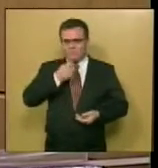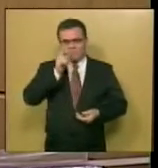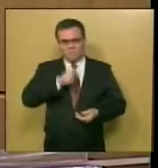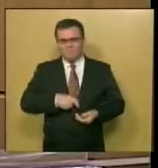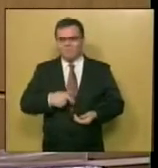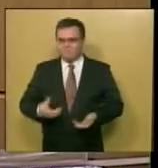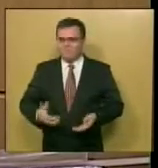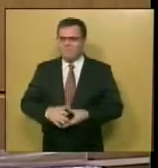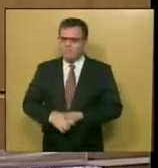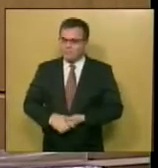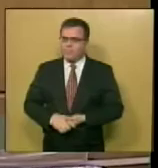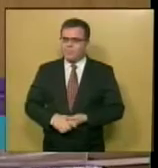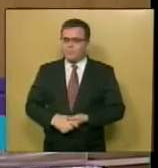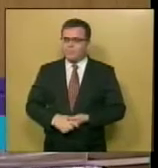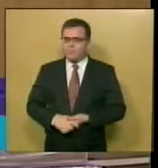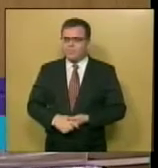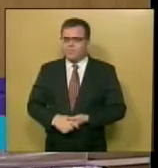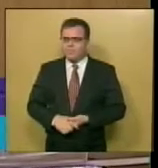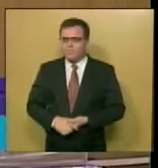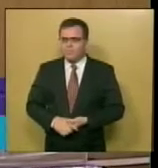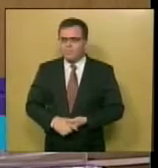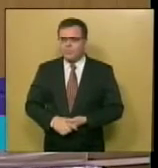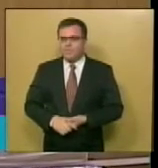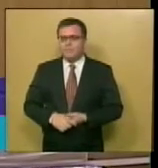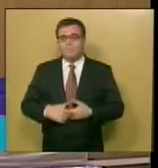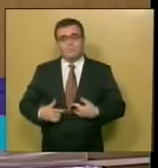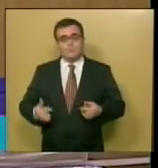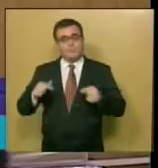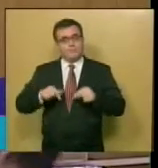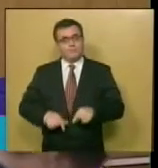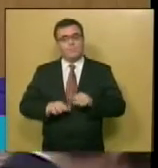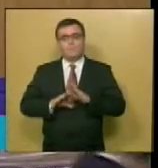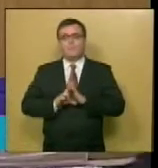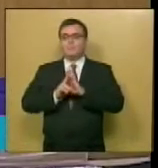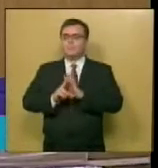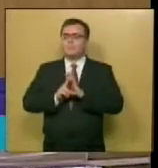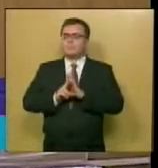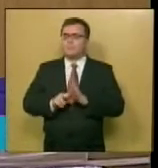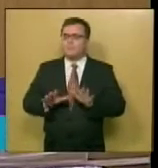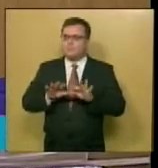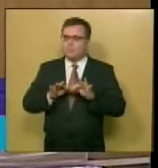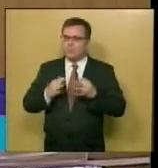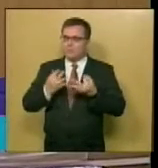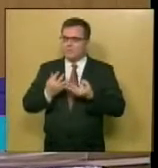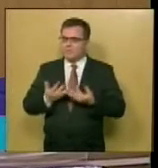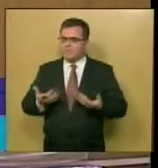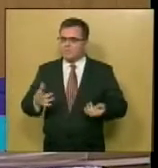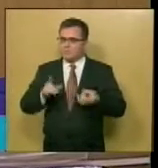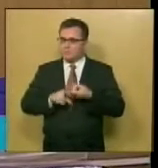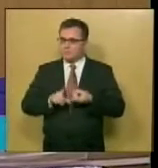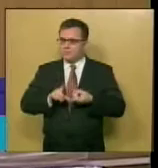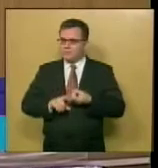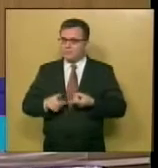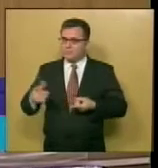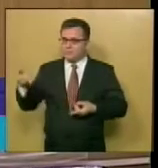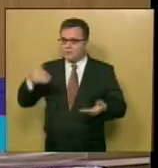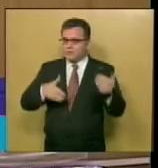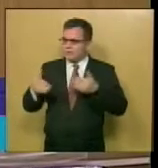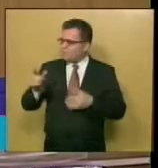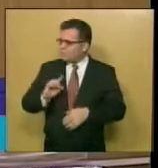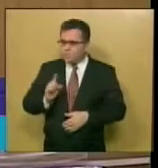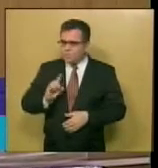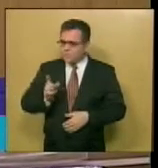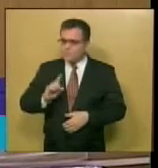aspas. Aqui, eu represento a família e, em nome também dos que aqui não puderam